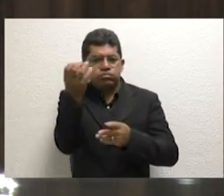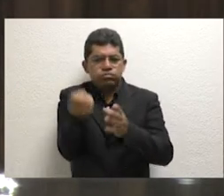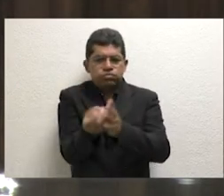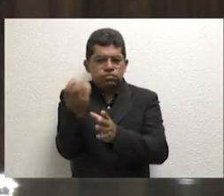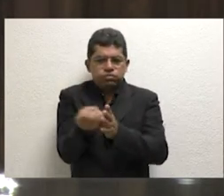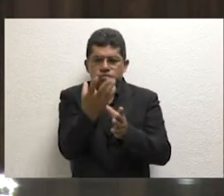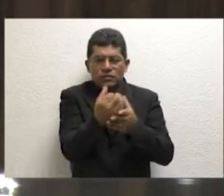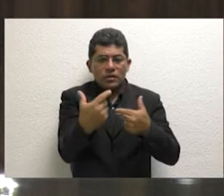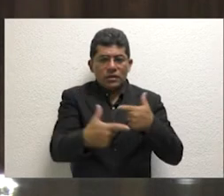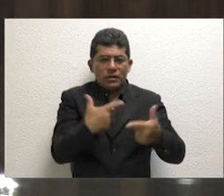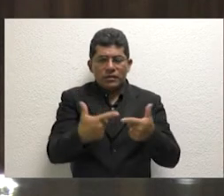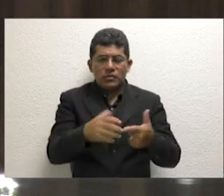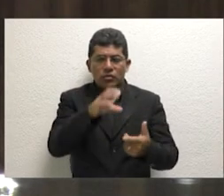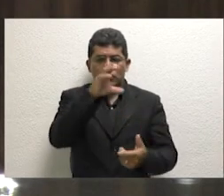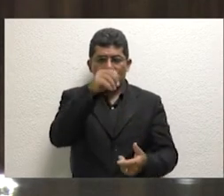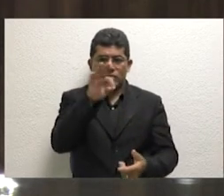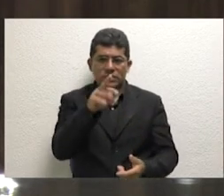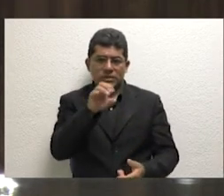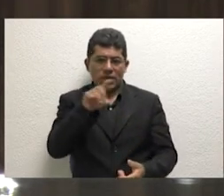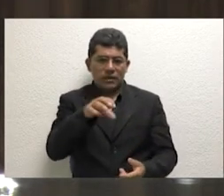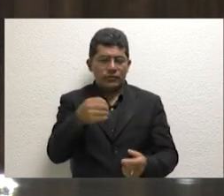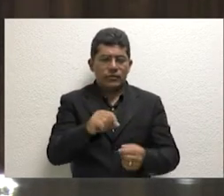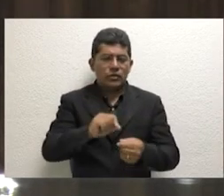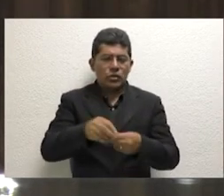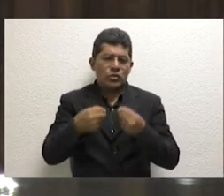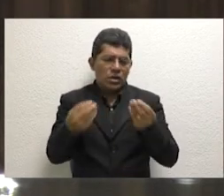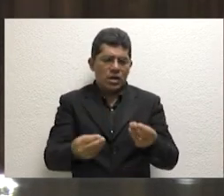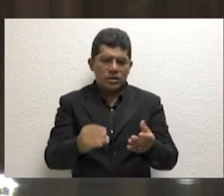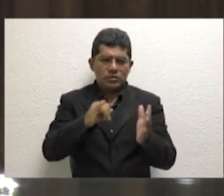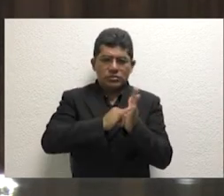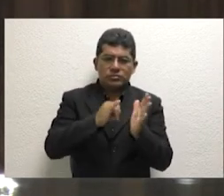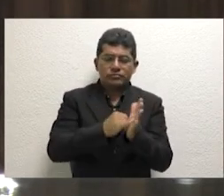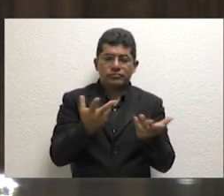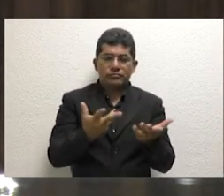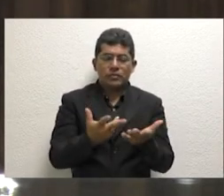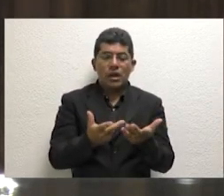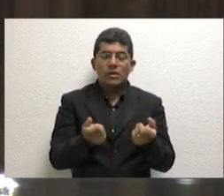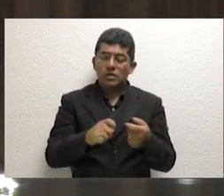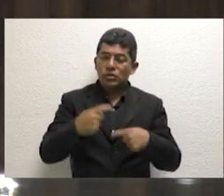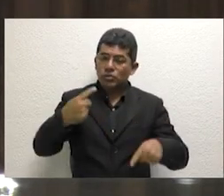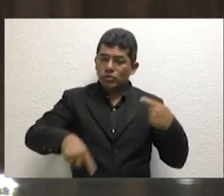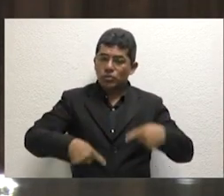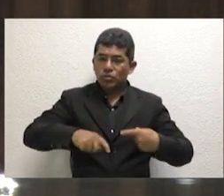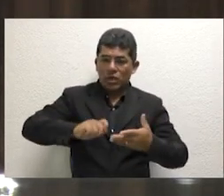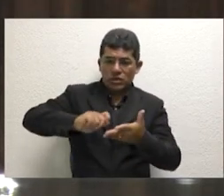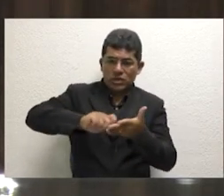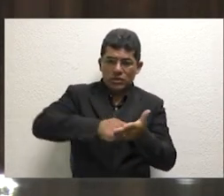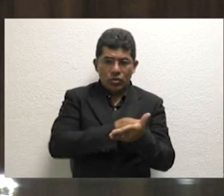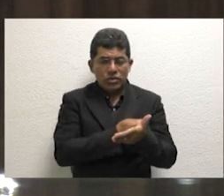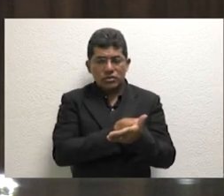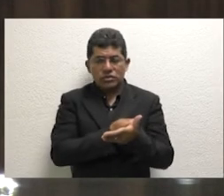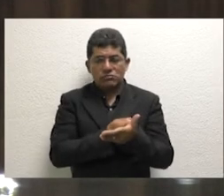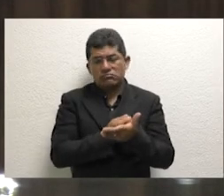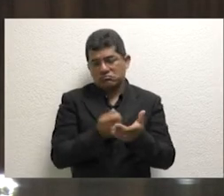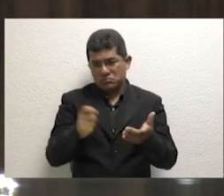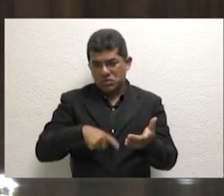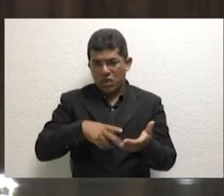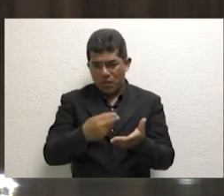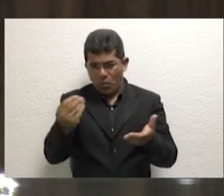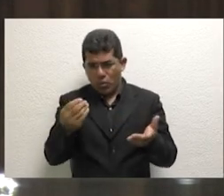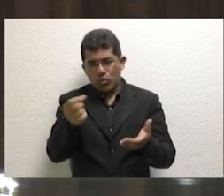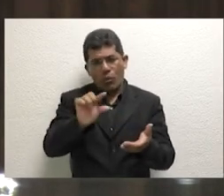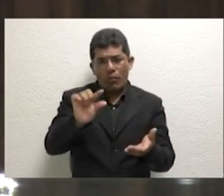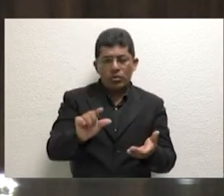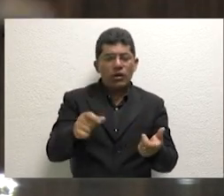entra a questão dos concentrados você discute você ajusta se existem alguns excessos isso é fácil de você